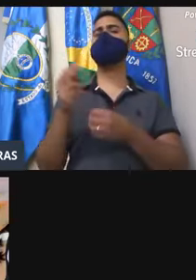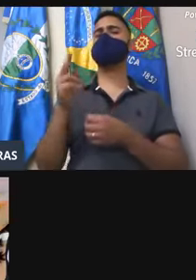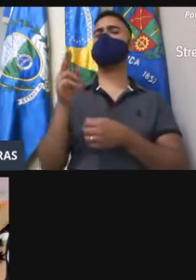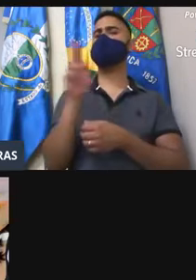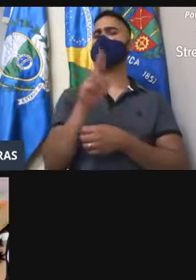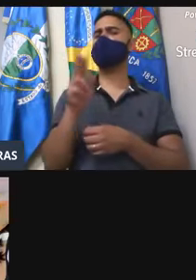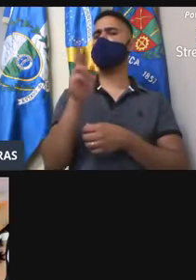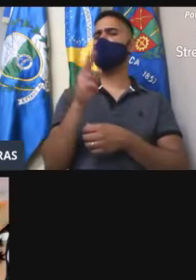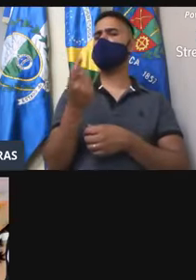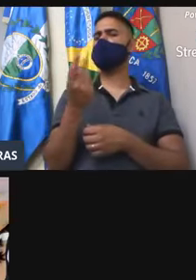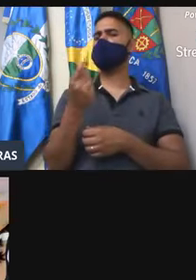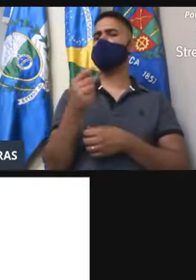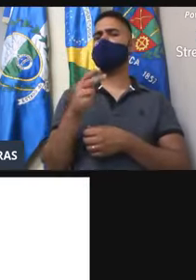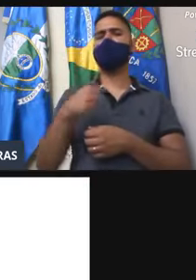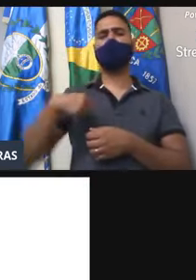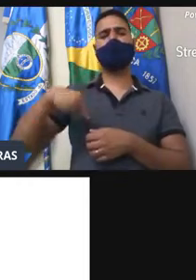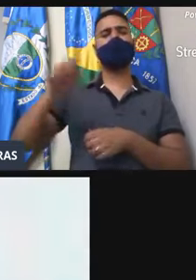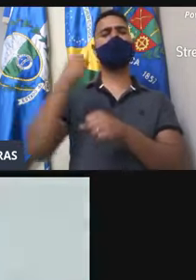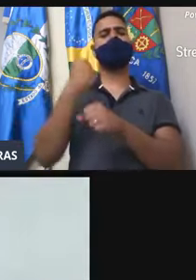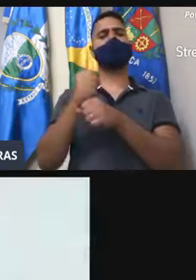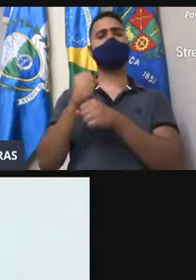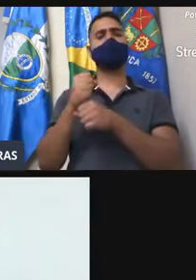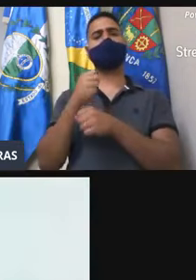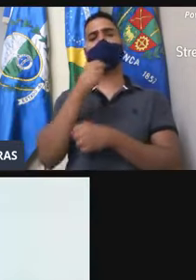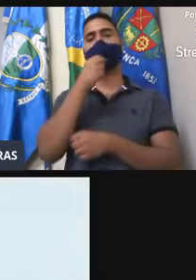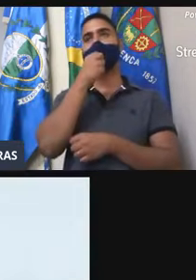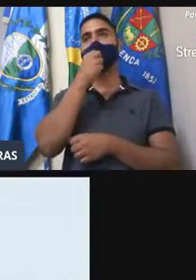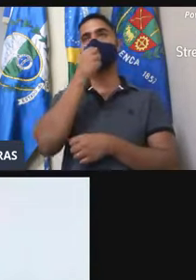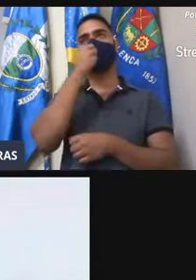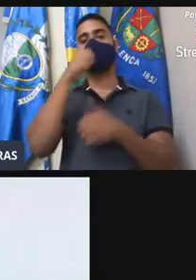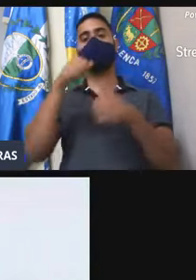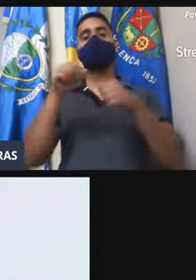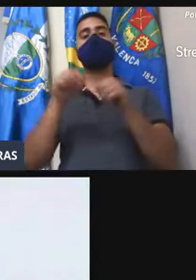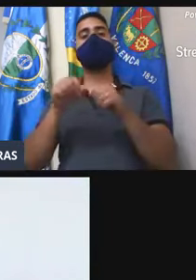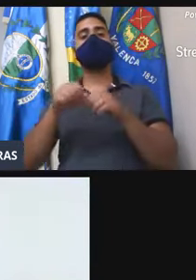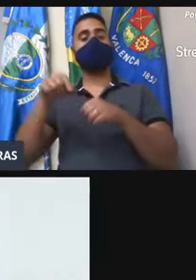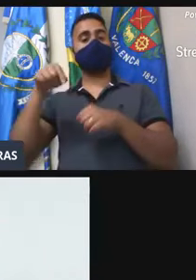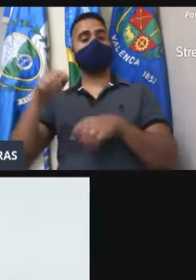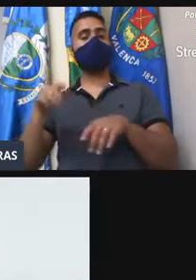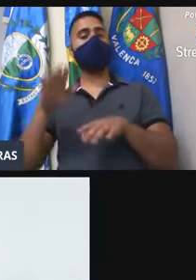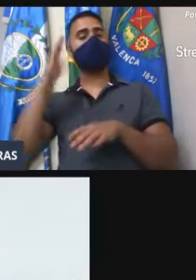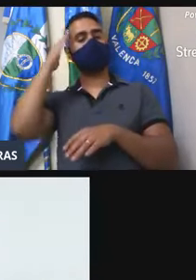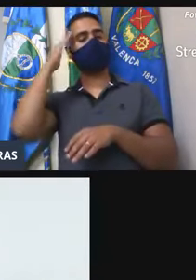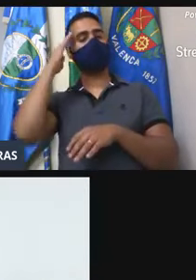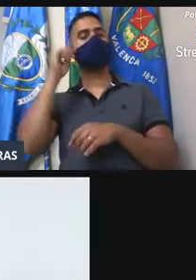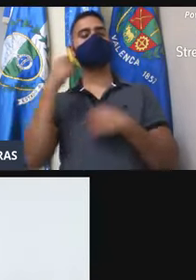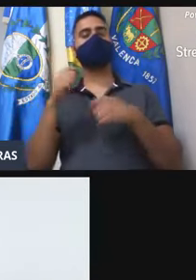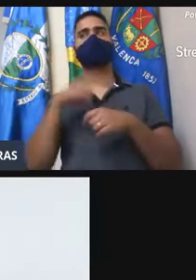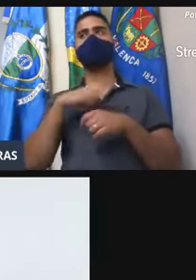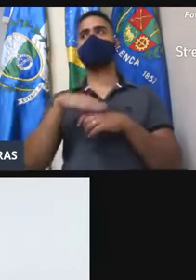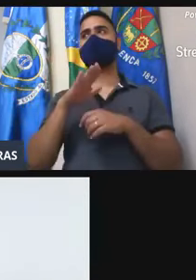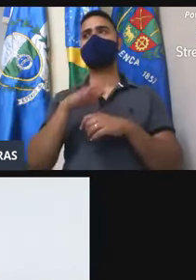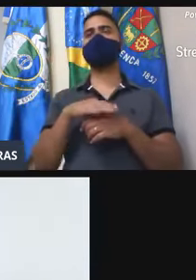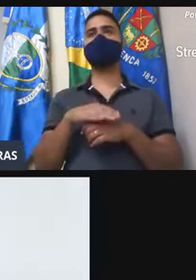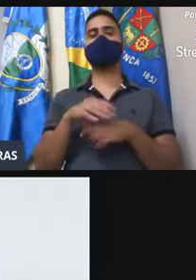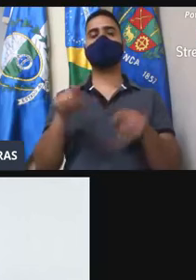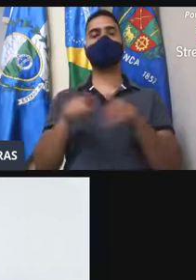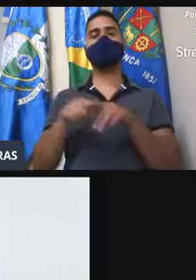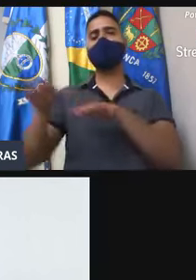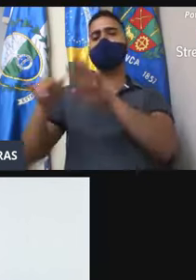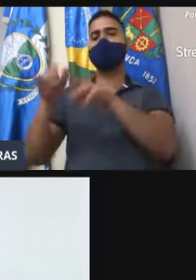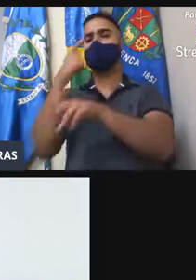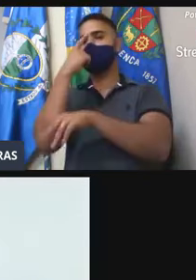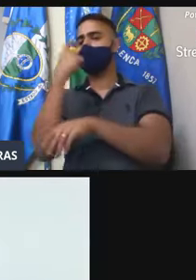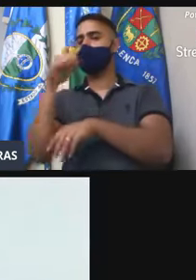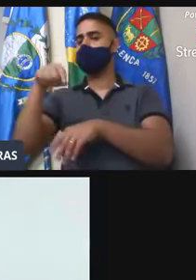em Vassouras. Então, igual ele fez esse aterro sanitário pequeno, acho que tinha que ter um aterro aqui para recolher esses